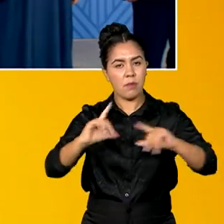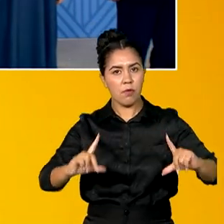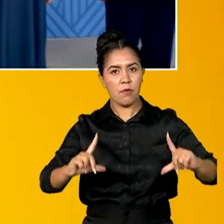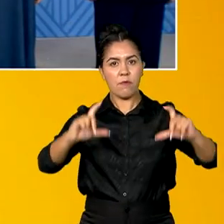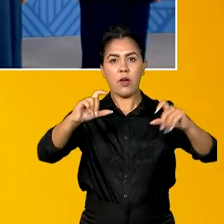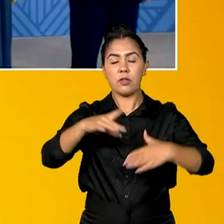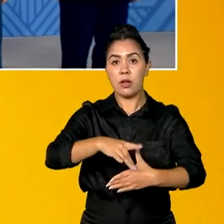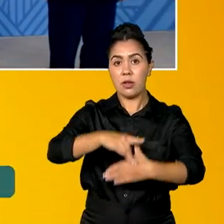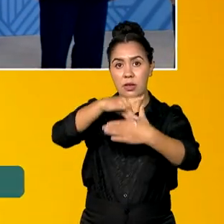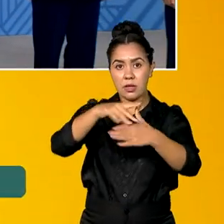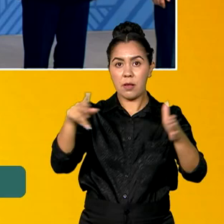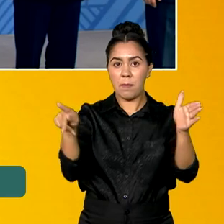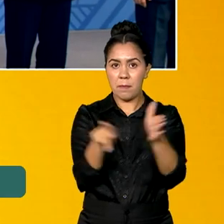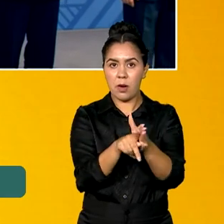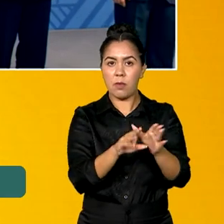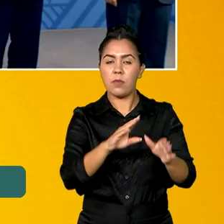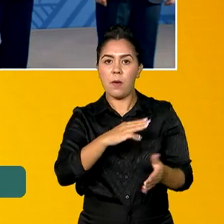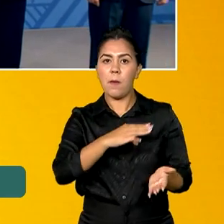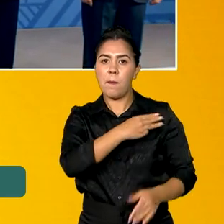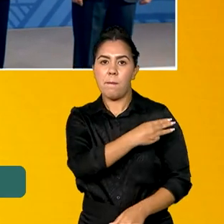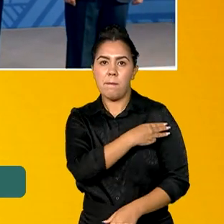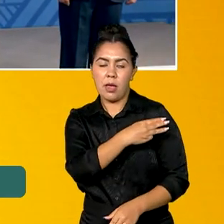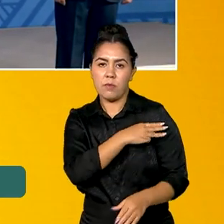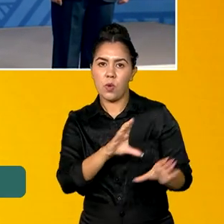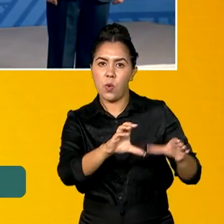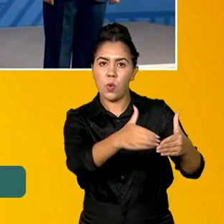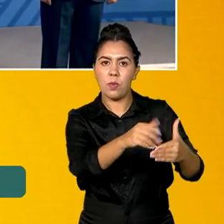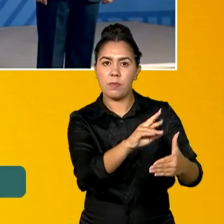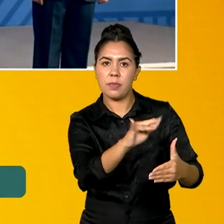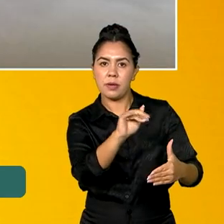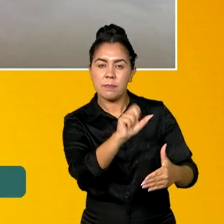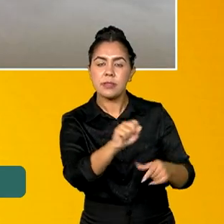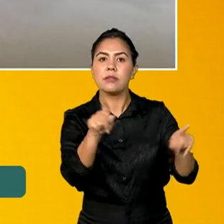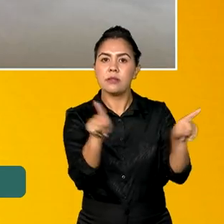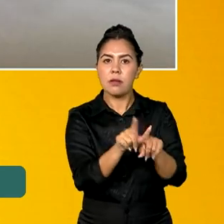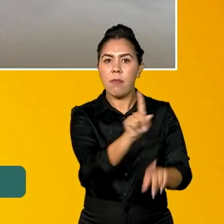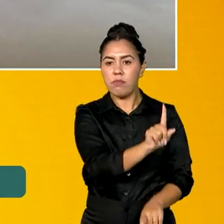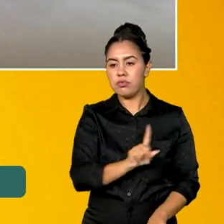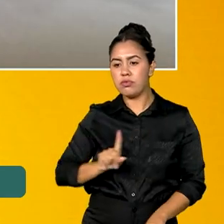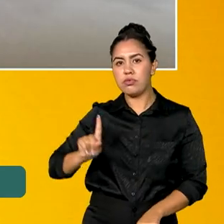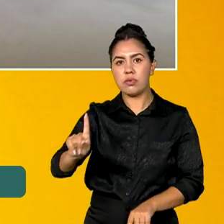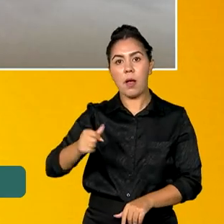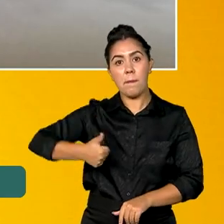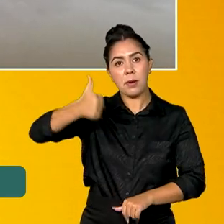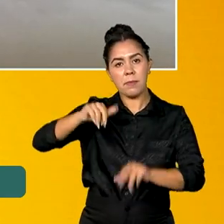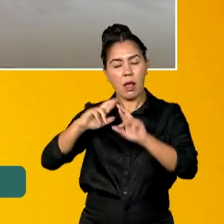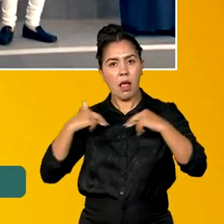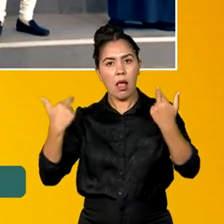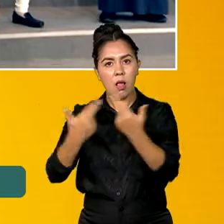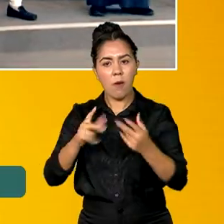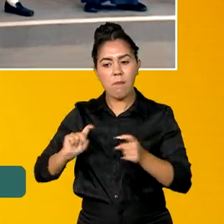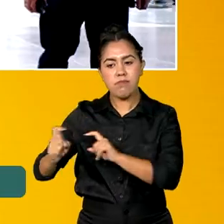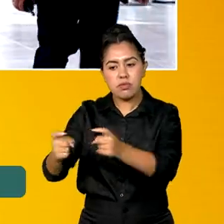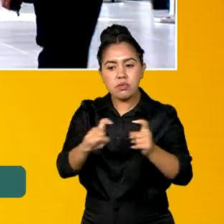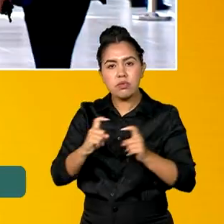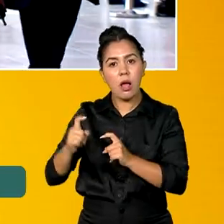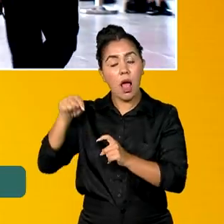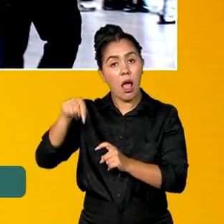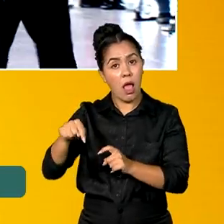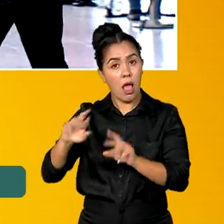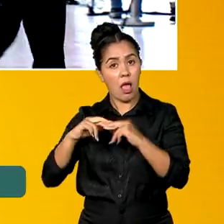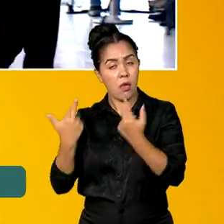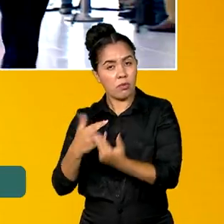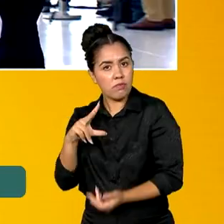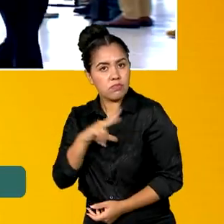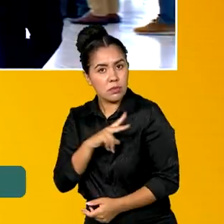dos países membros do BRICS e, em seguida, se dirigiu para a primeira sessão de trabalho da cúpula, uma reunião restrita entre